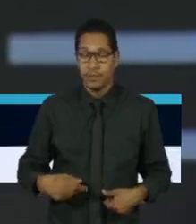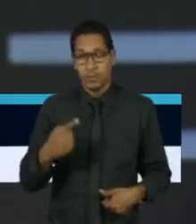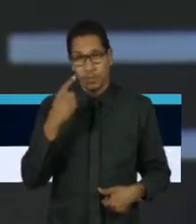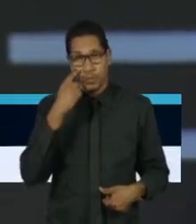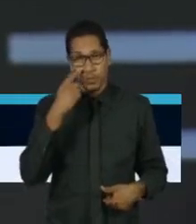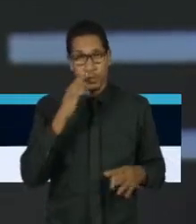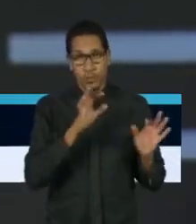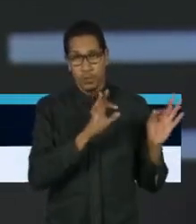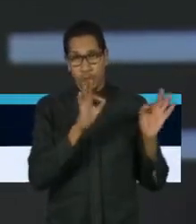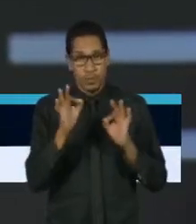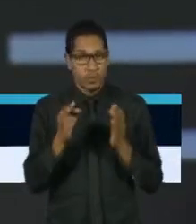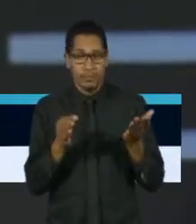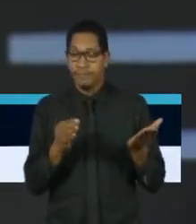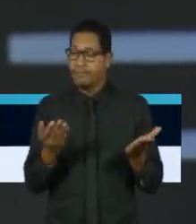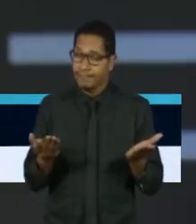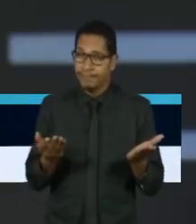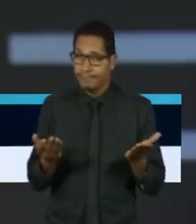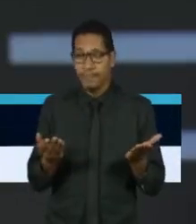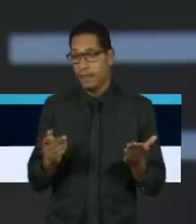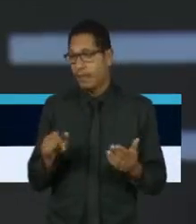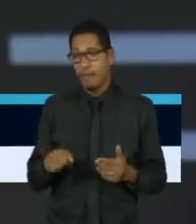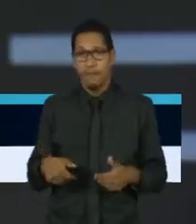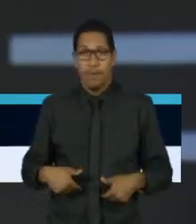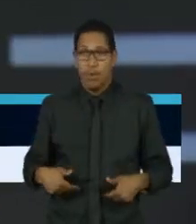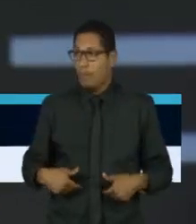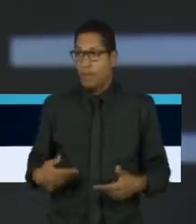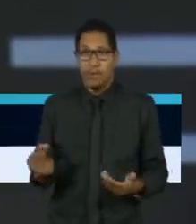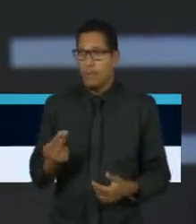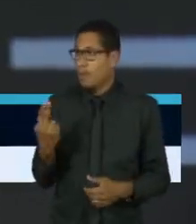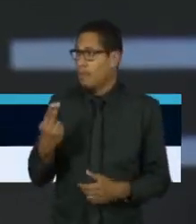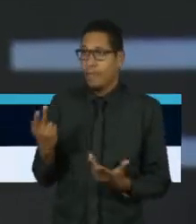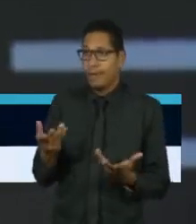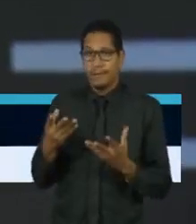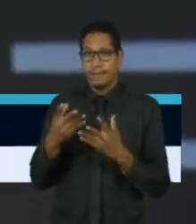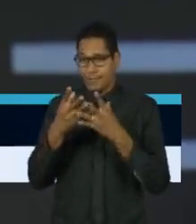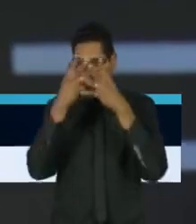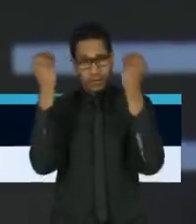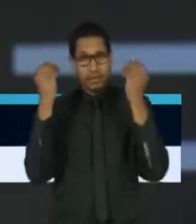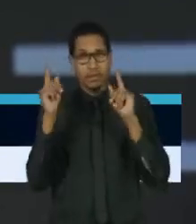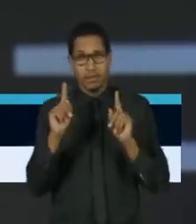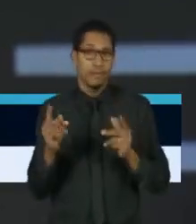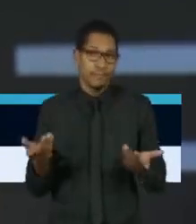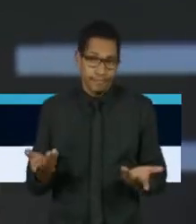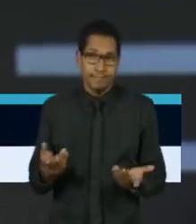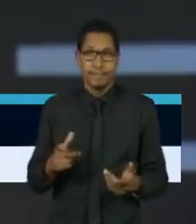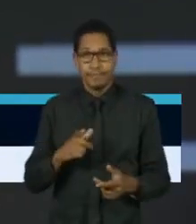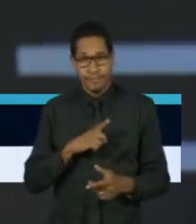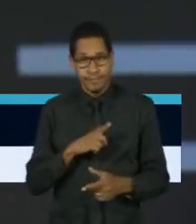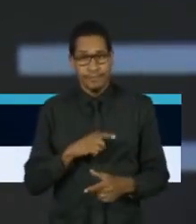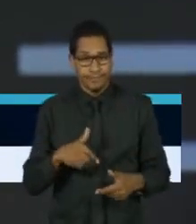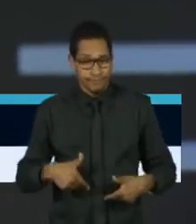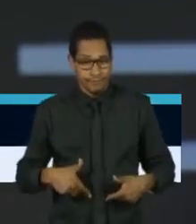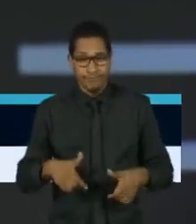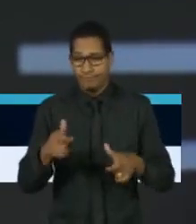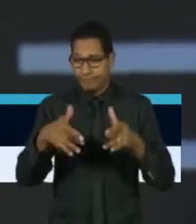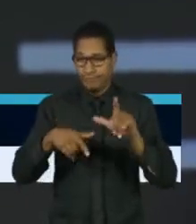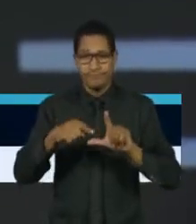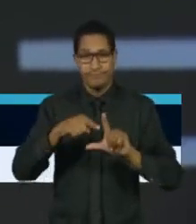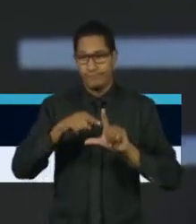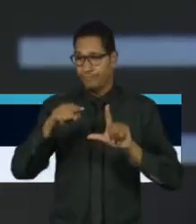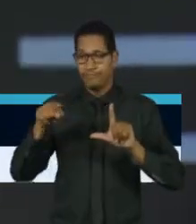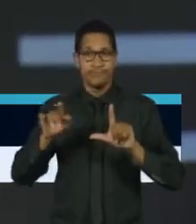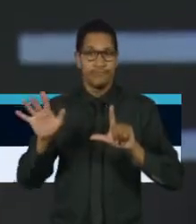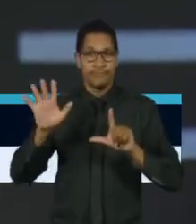dá para adorar. A palavra é fome. O Brasil passa fome. A questão da carestia, da inflação.